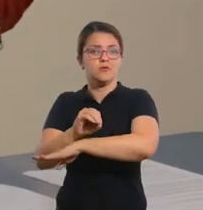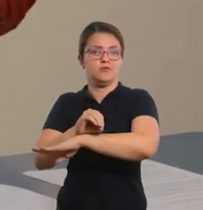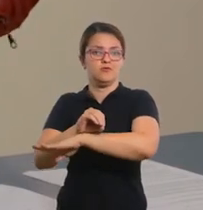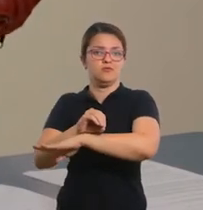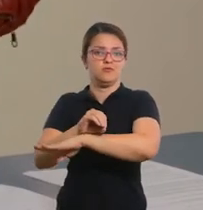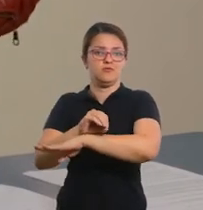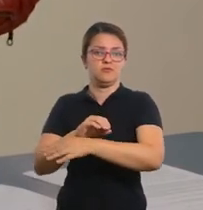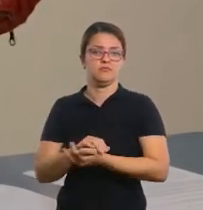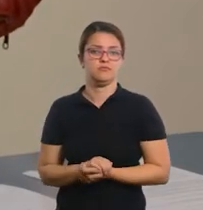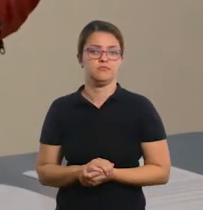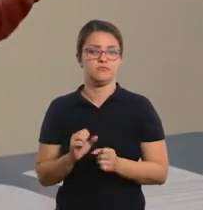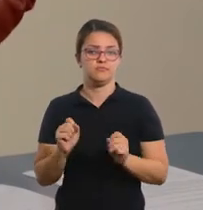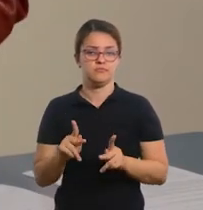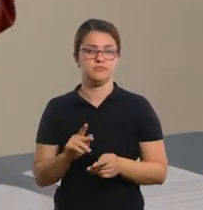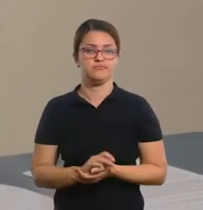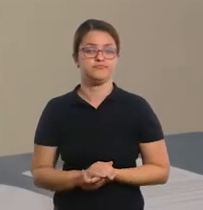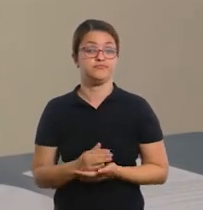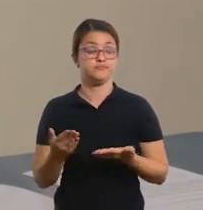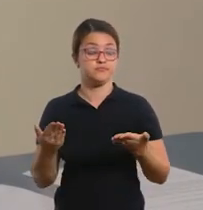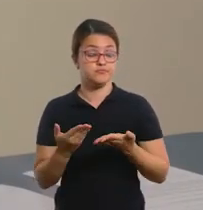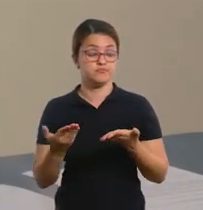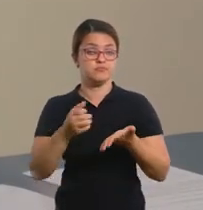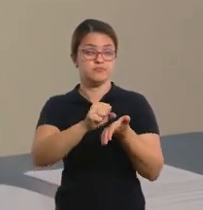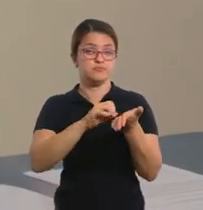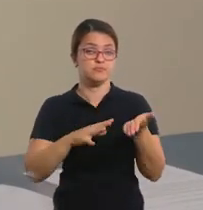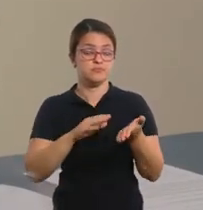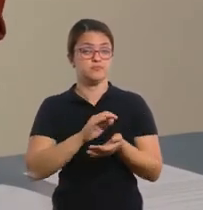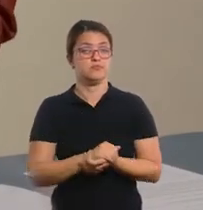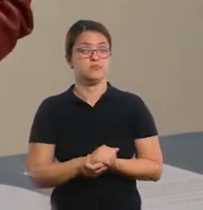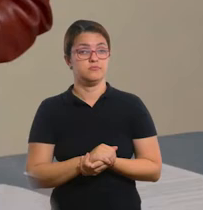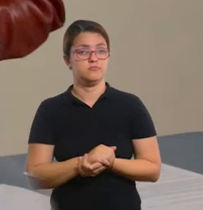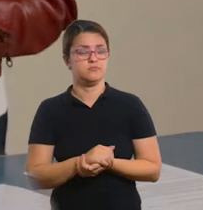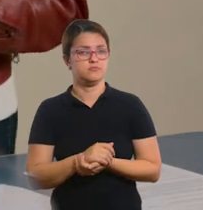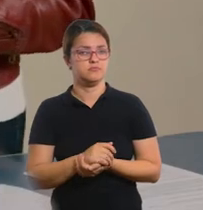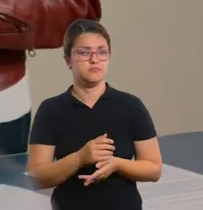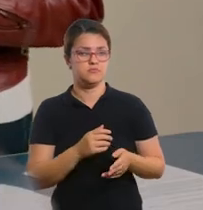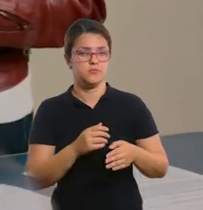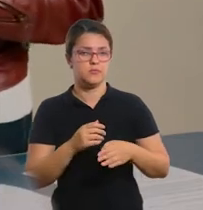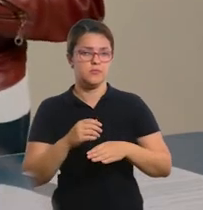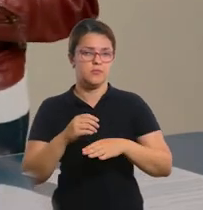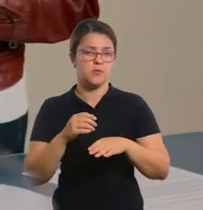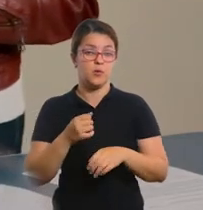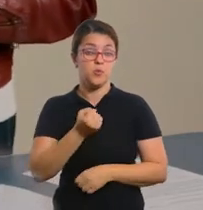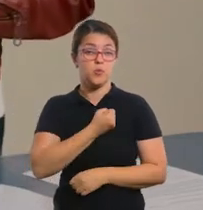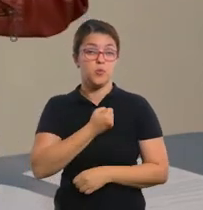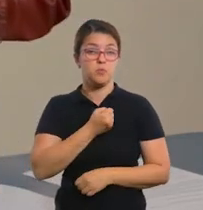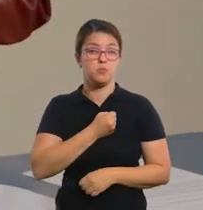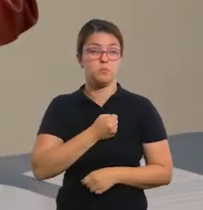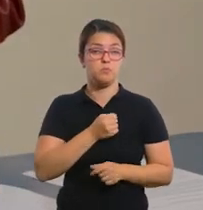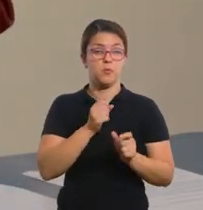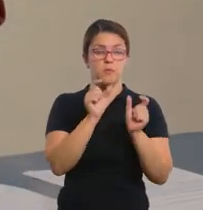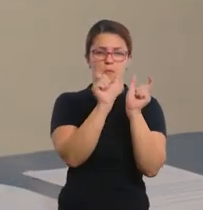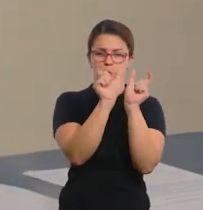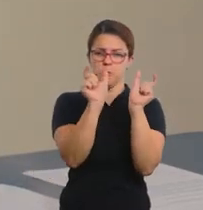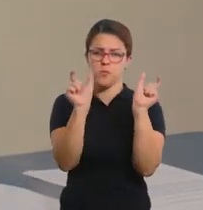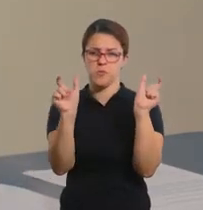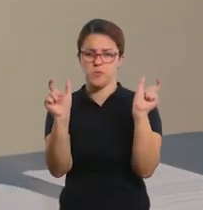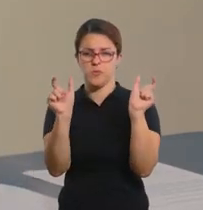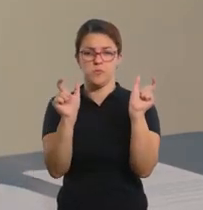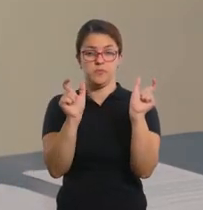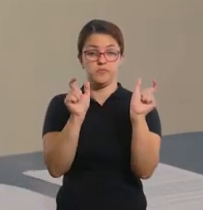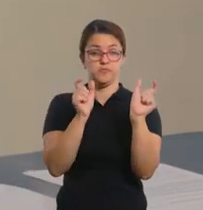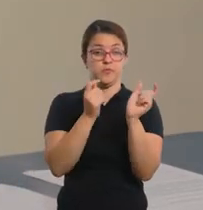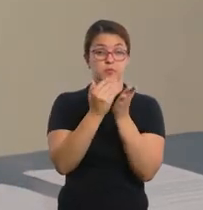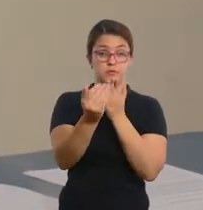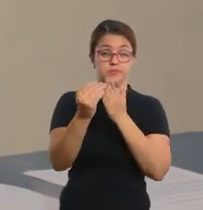certo? Então, olha só. Lá nas atividades está escrito, observe a sequência de números abaixo. Então, essa reta, ela começou lá no